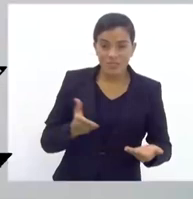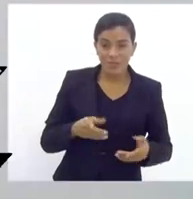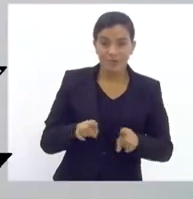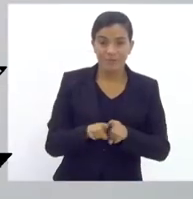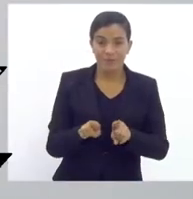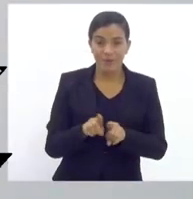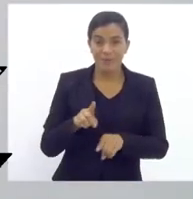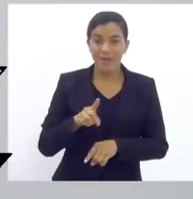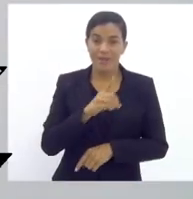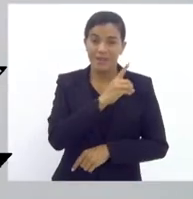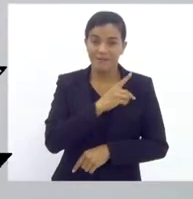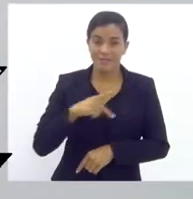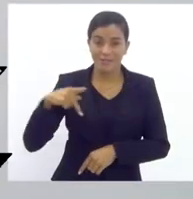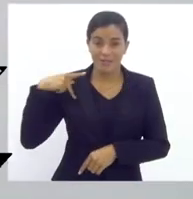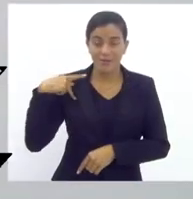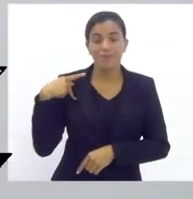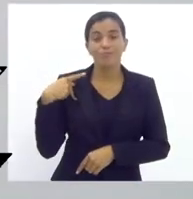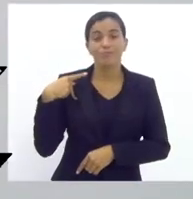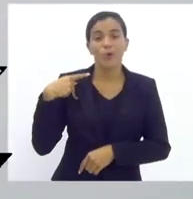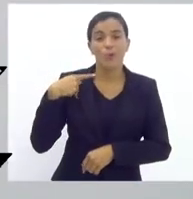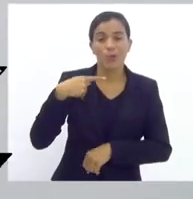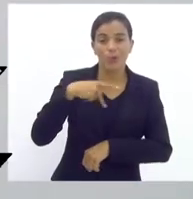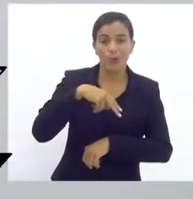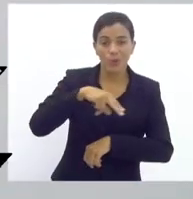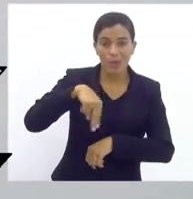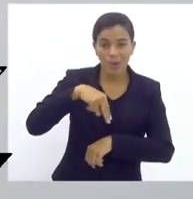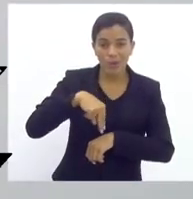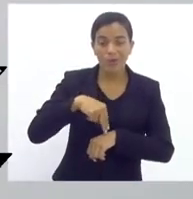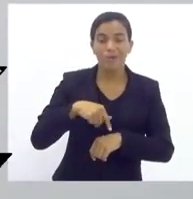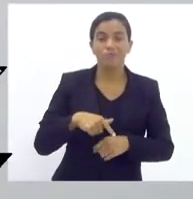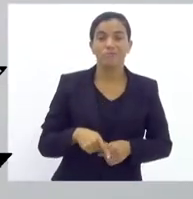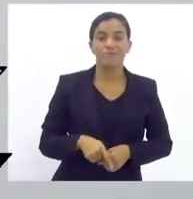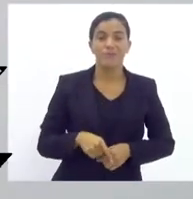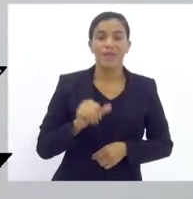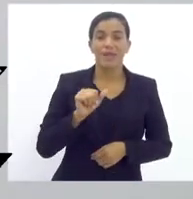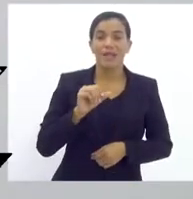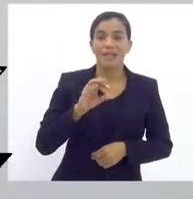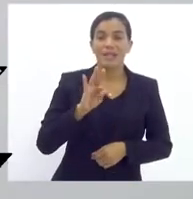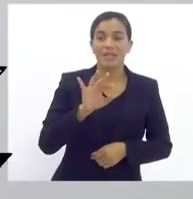Defensor Público da União Thales Arcoverde